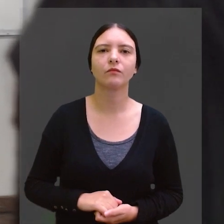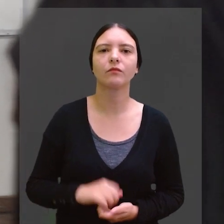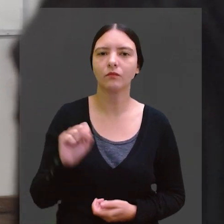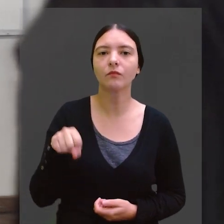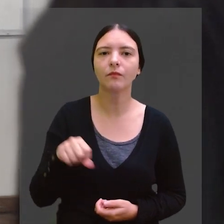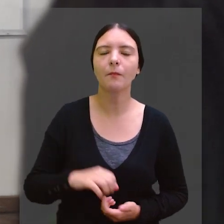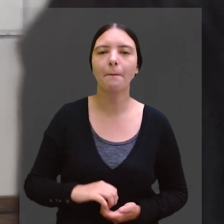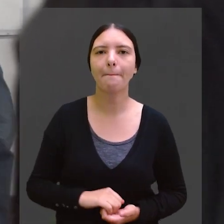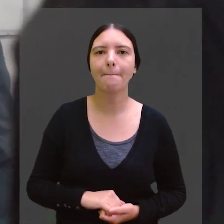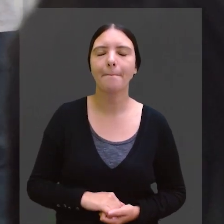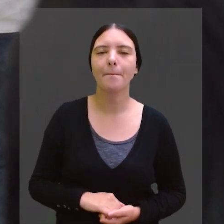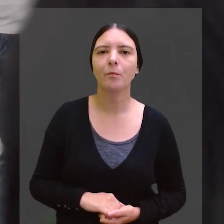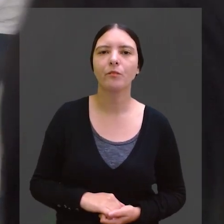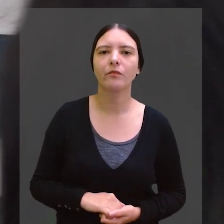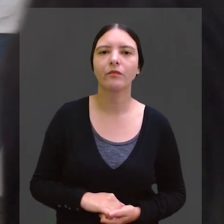Sim.